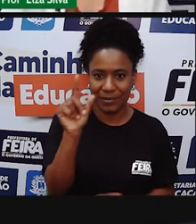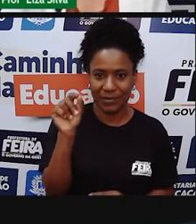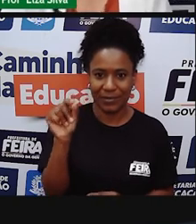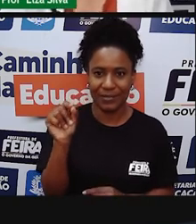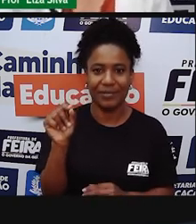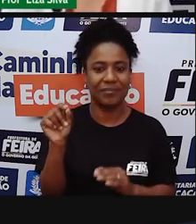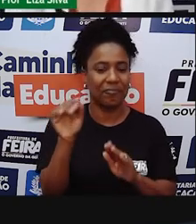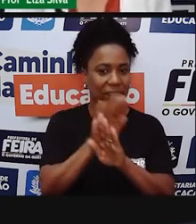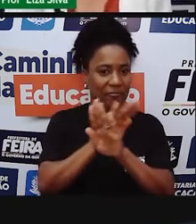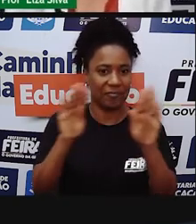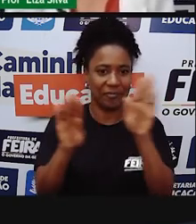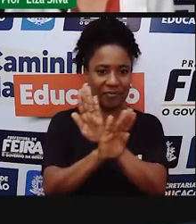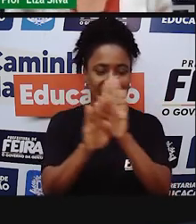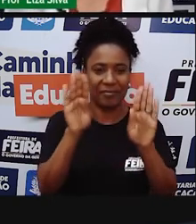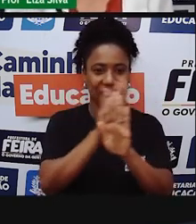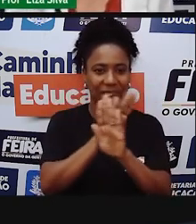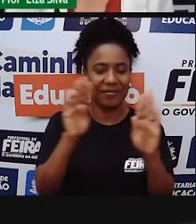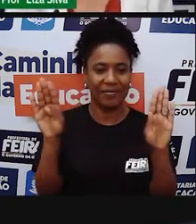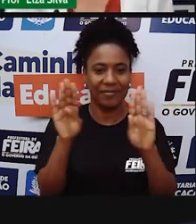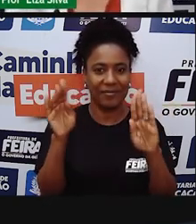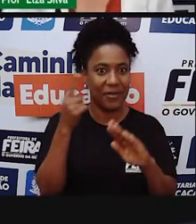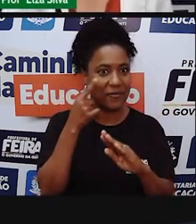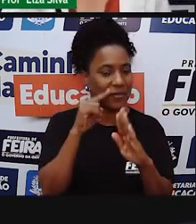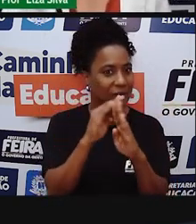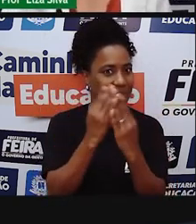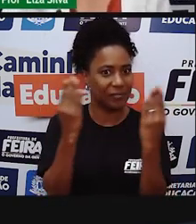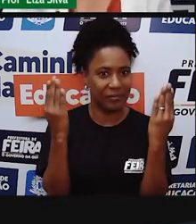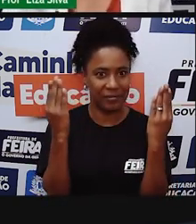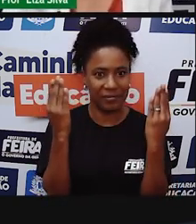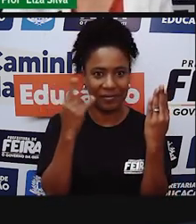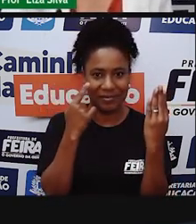nossa pontuação, já que nós estamos acertando tudo, não é?